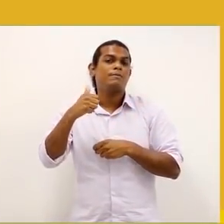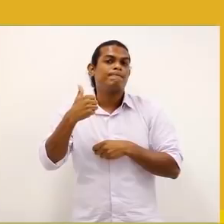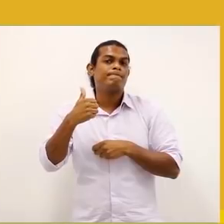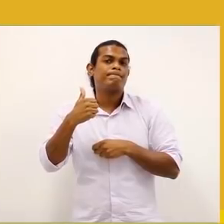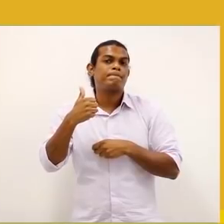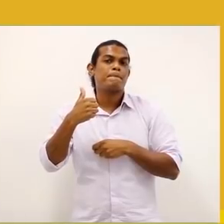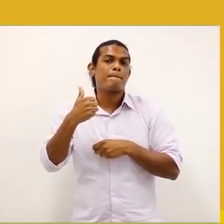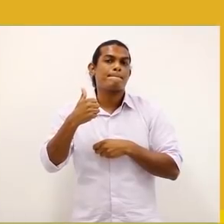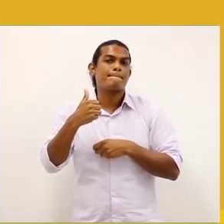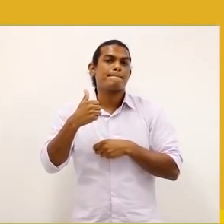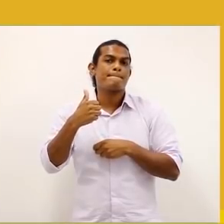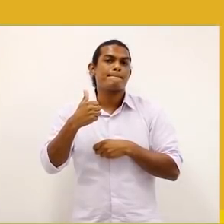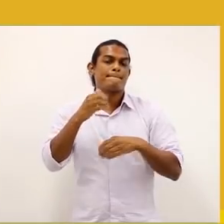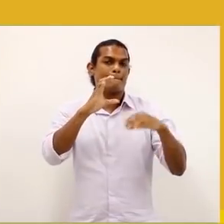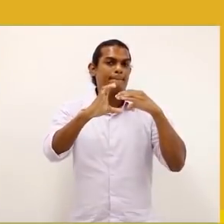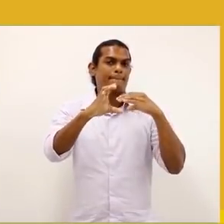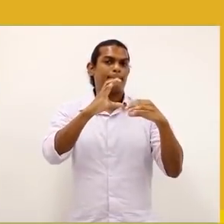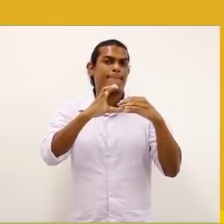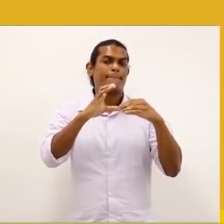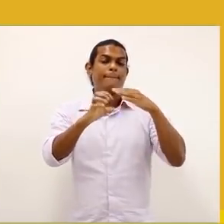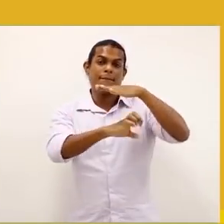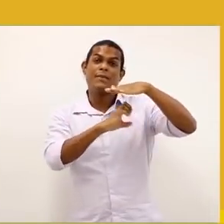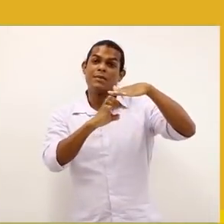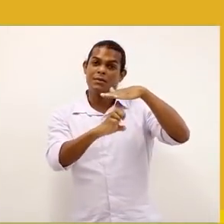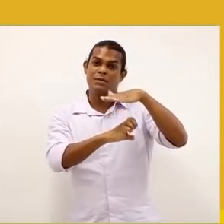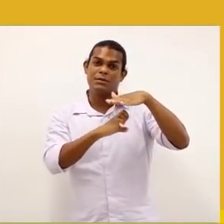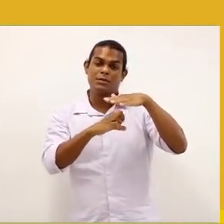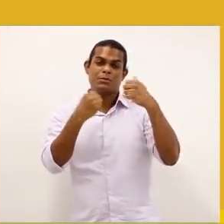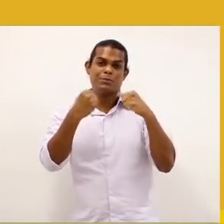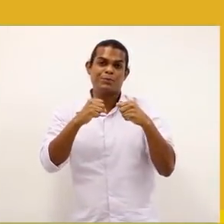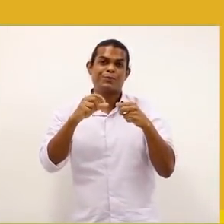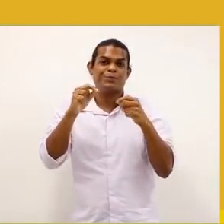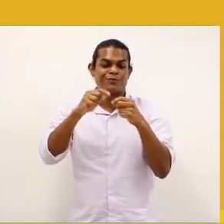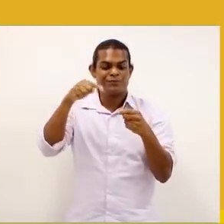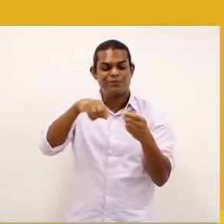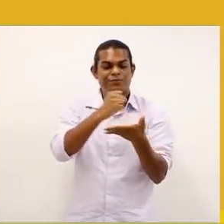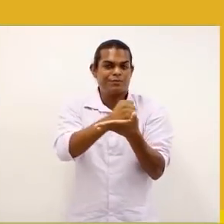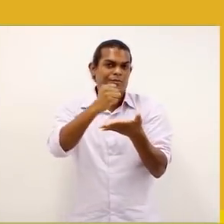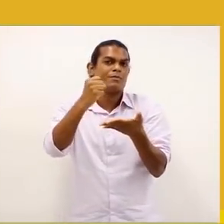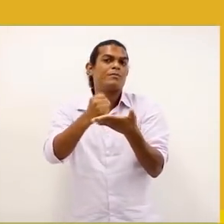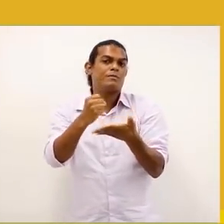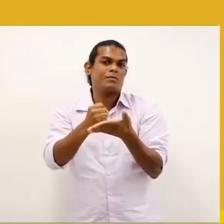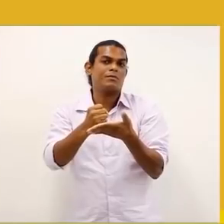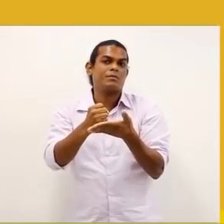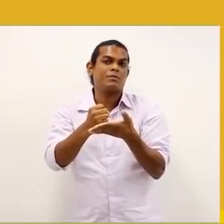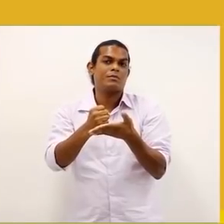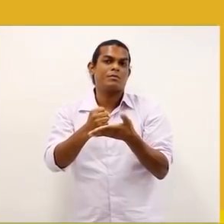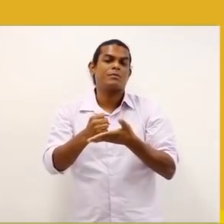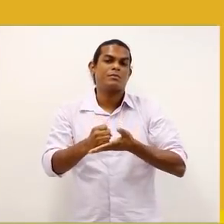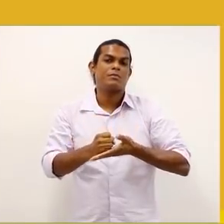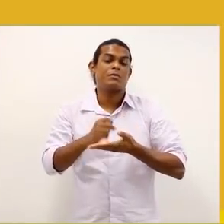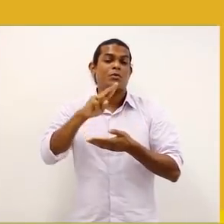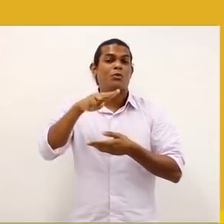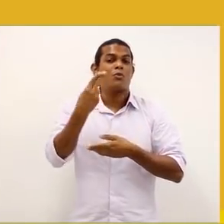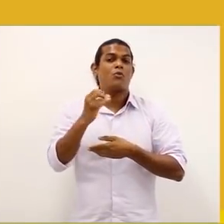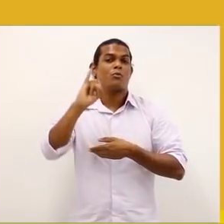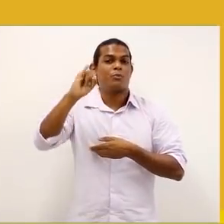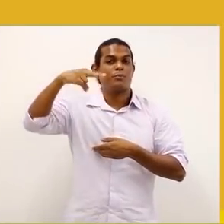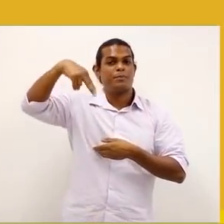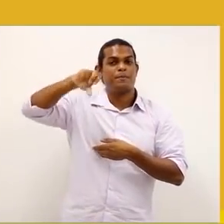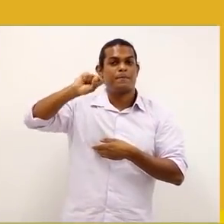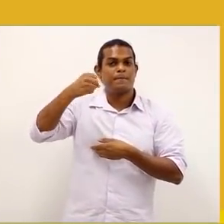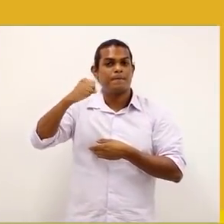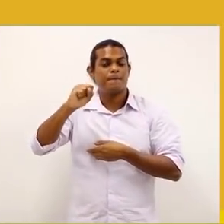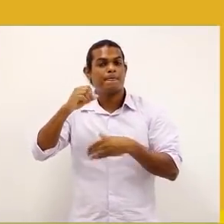acidente de trabalho deve ser através da empresa. A empresa que deve comunicar o acidente de trabalho à Previdência Social, até o primeiro dia